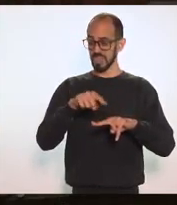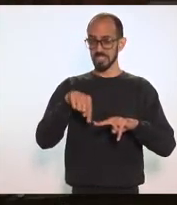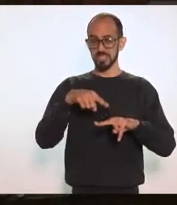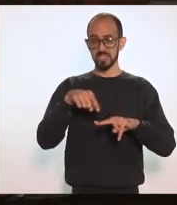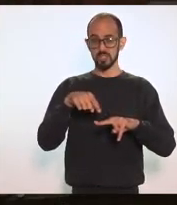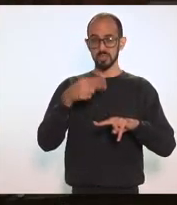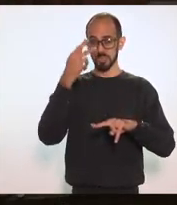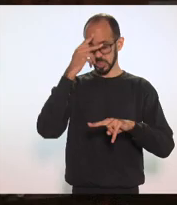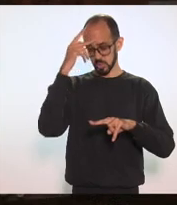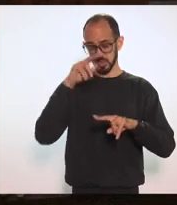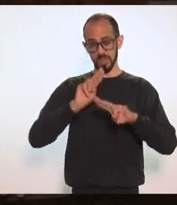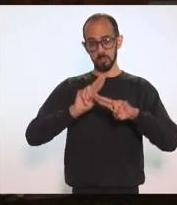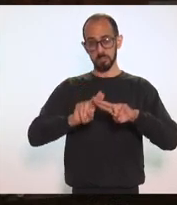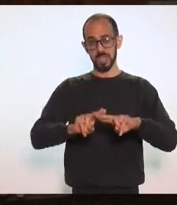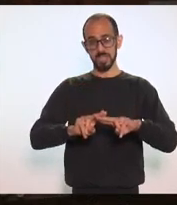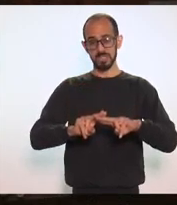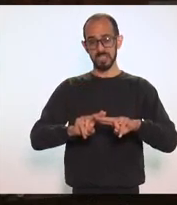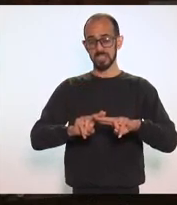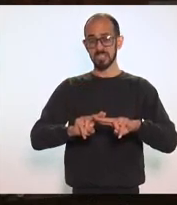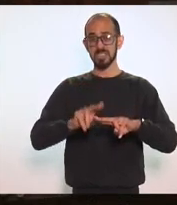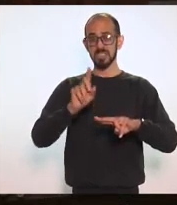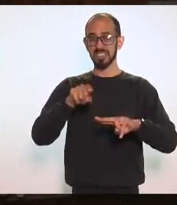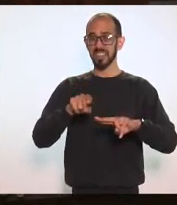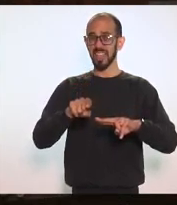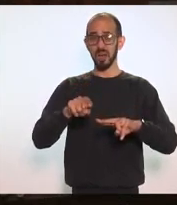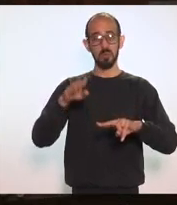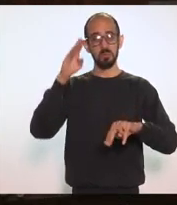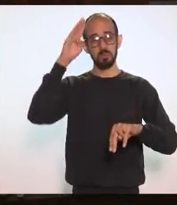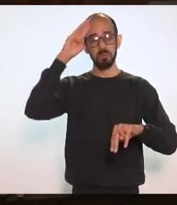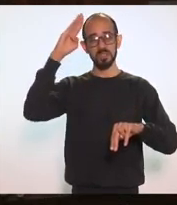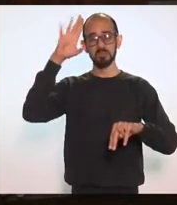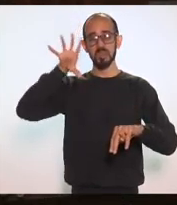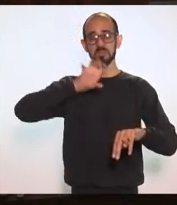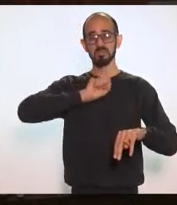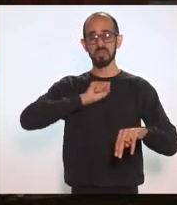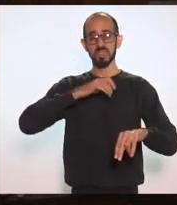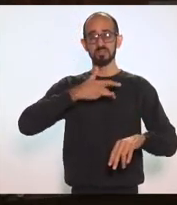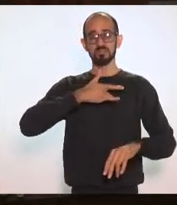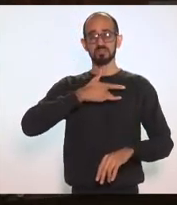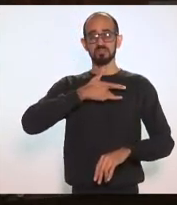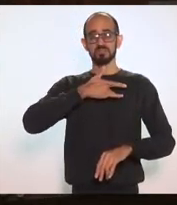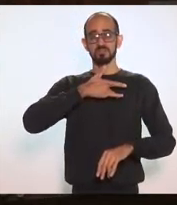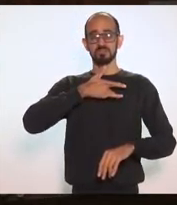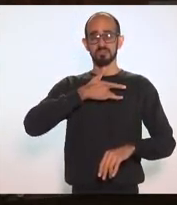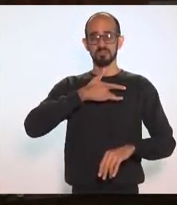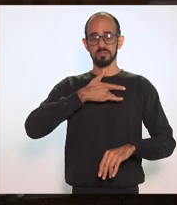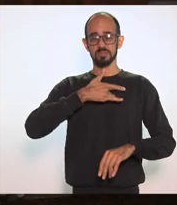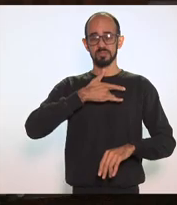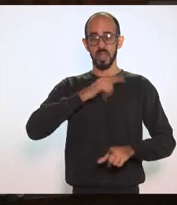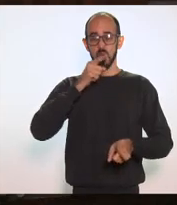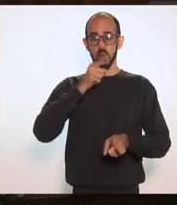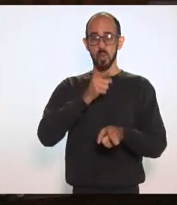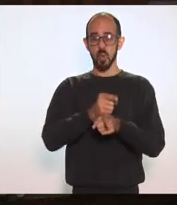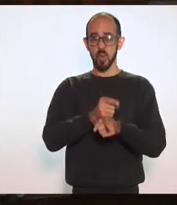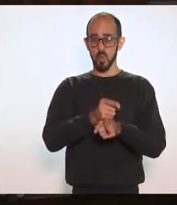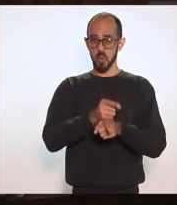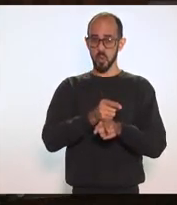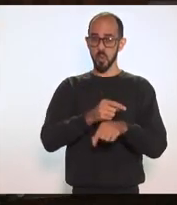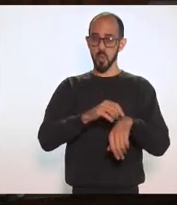um celeiro de contaminação, de contágio de tuberculose. O diagnóstico e